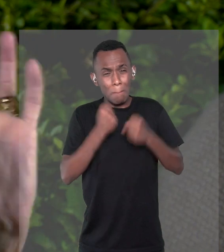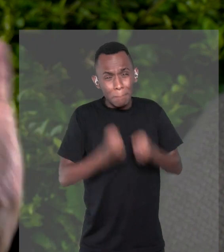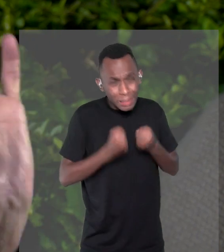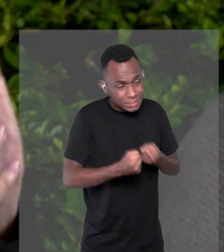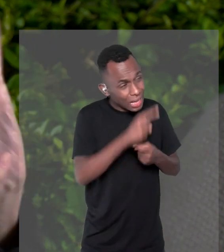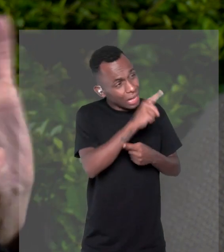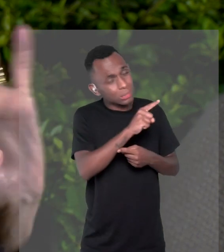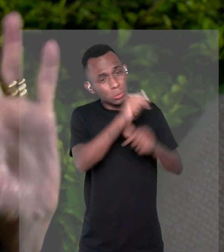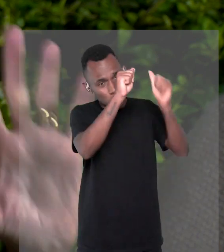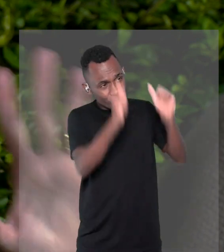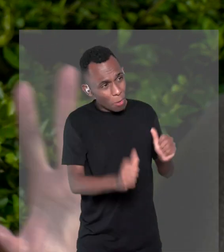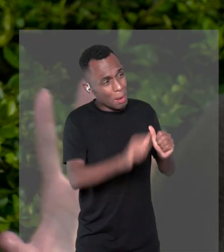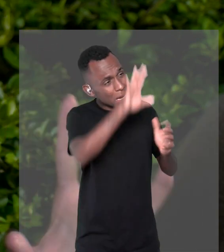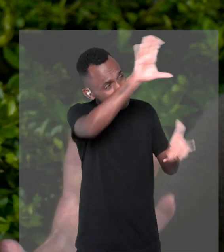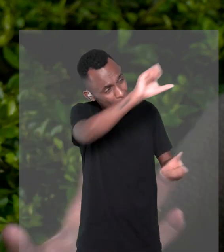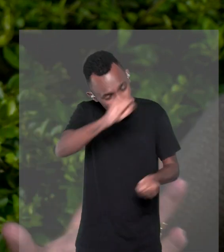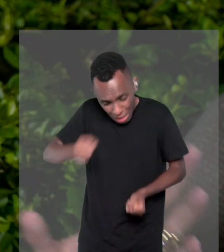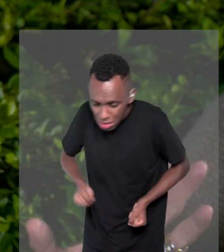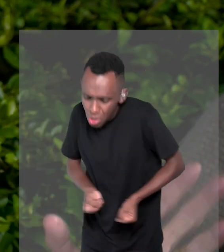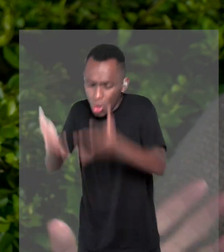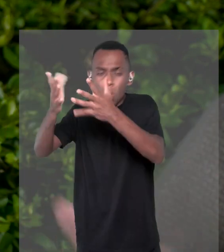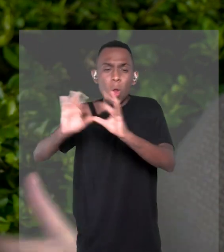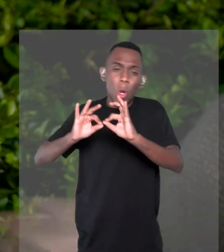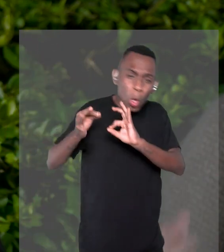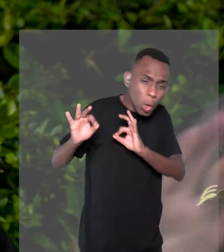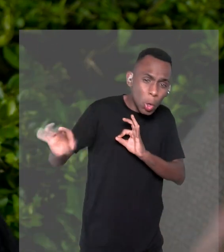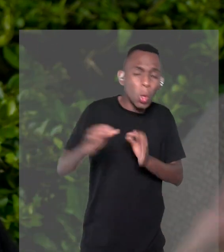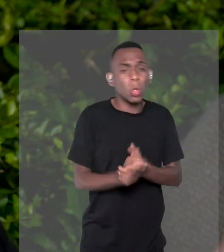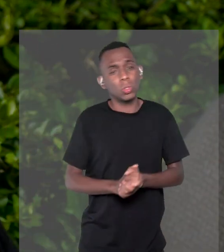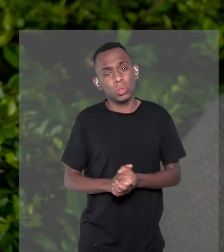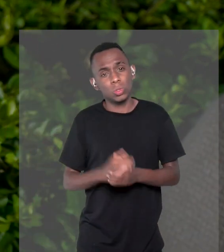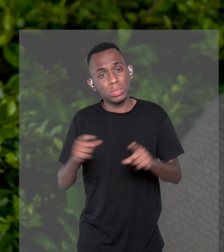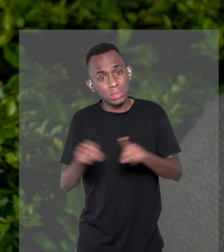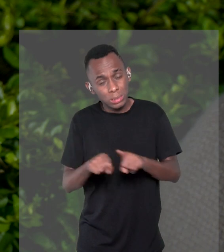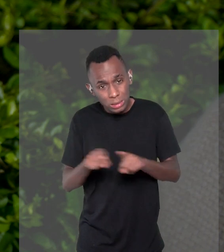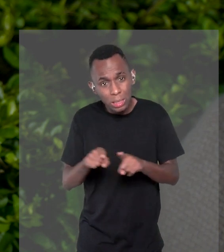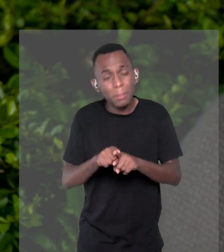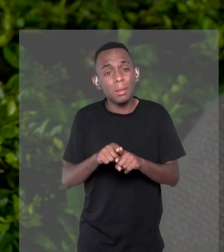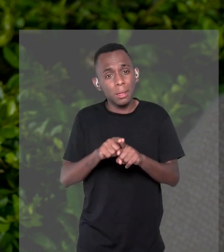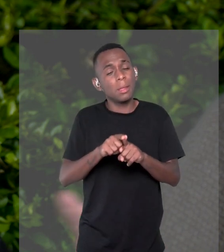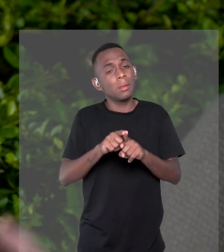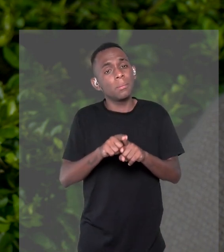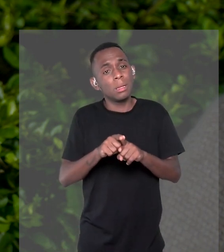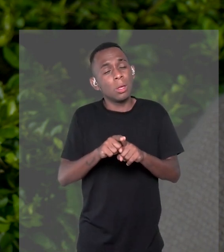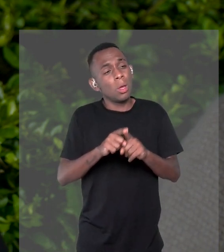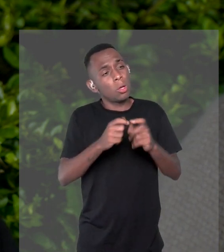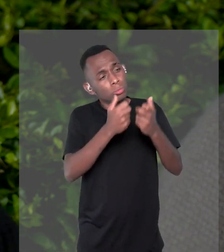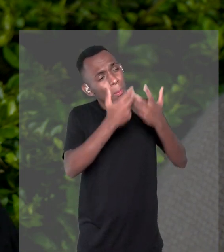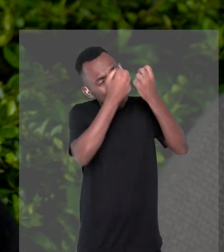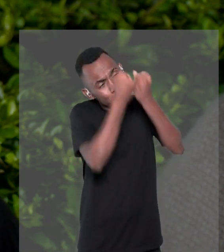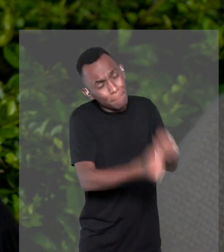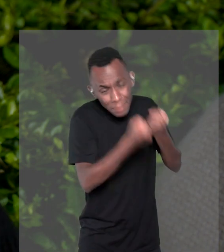aquela estátua que é pesadésima, eu não dou conta de mexer nela. Carregaram